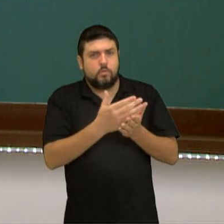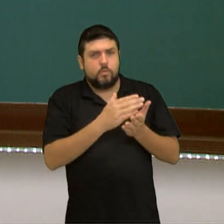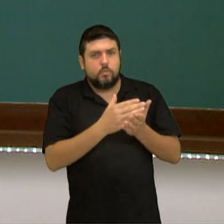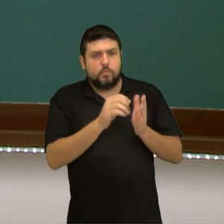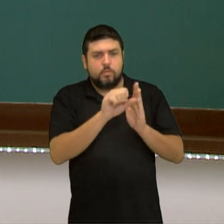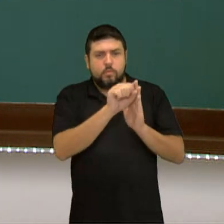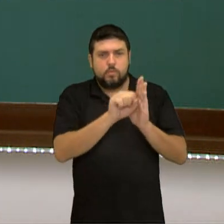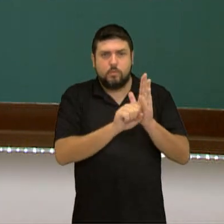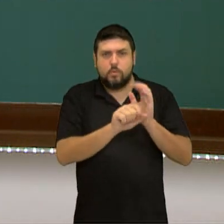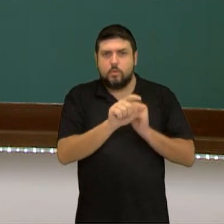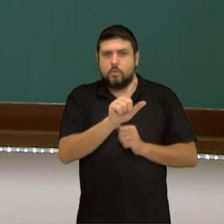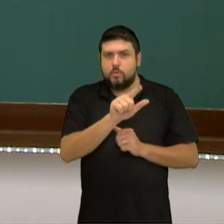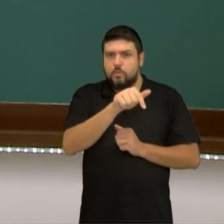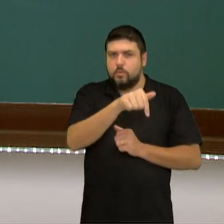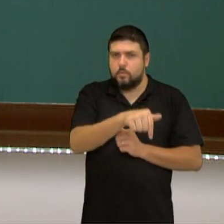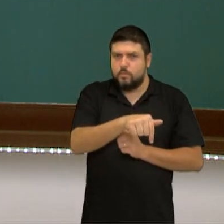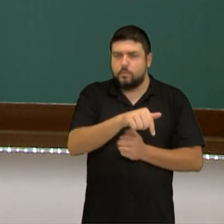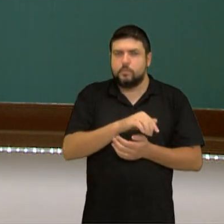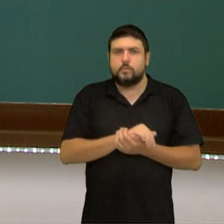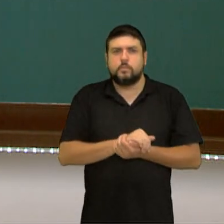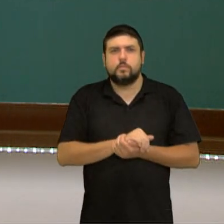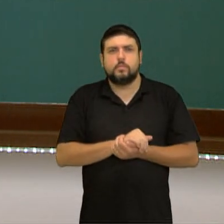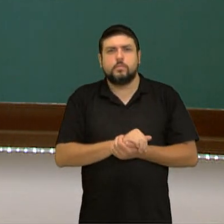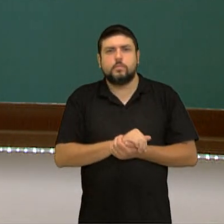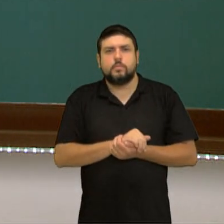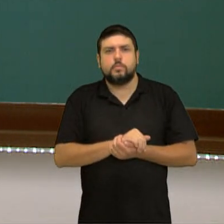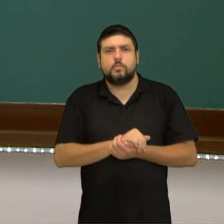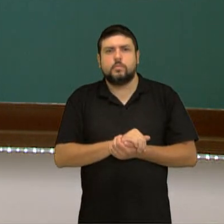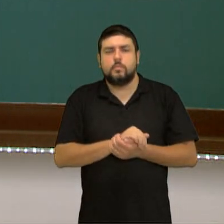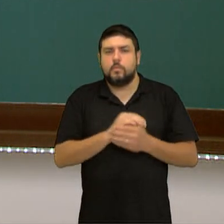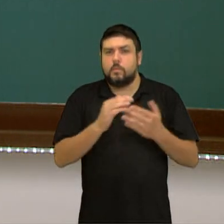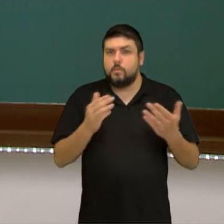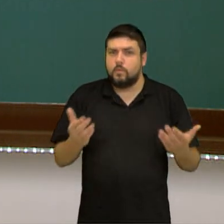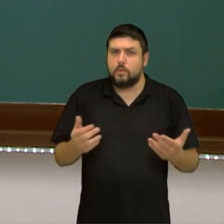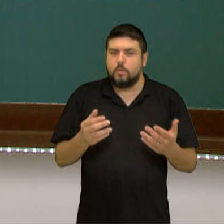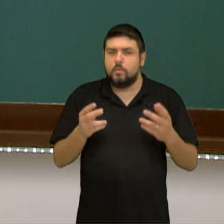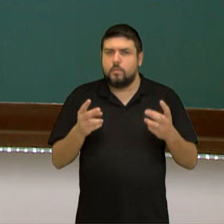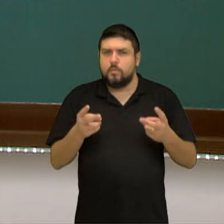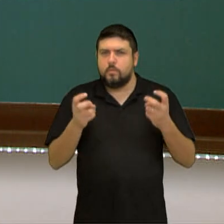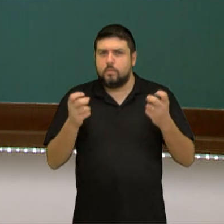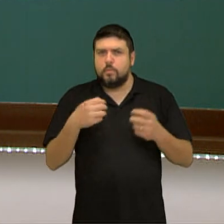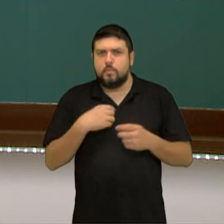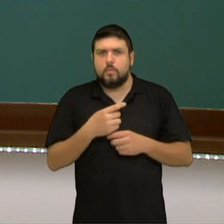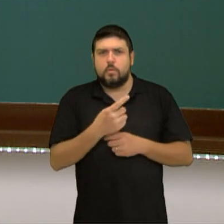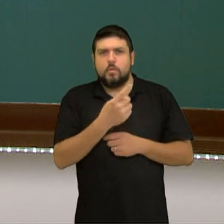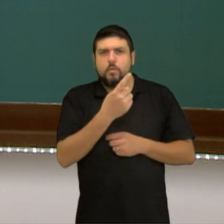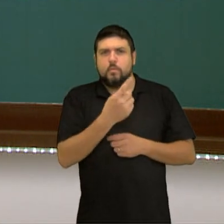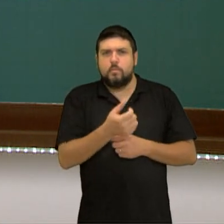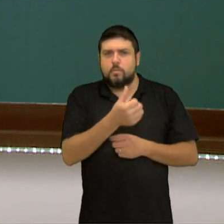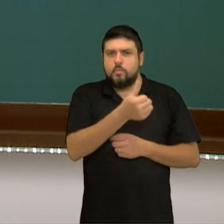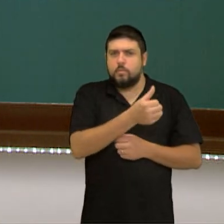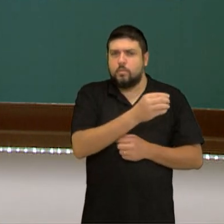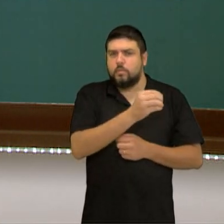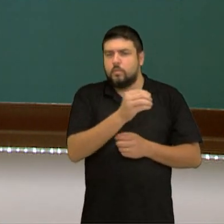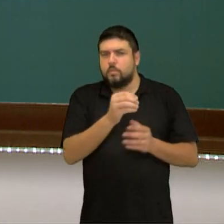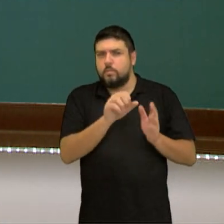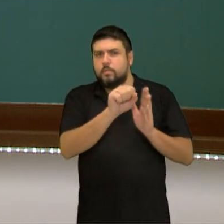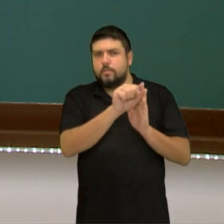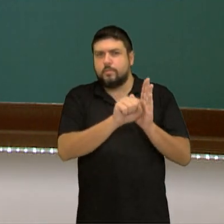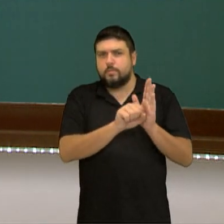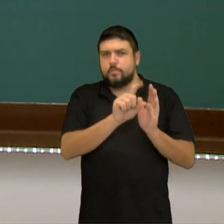XVII, né? Então, olha a diferença que a gente está ali, 1600 é século XVII, tá, pessoal? Então,